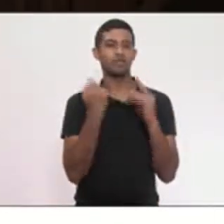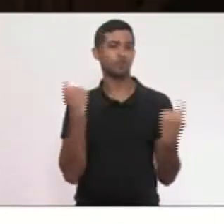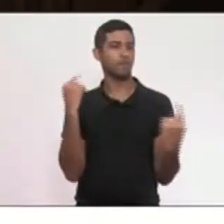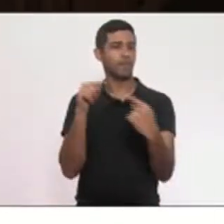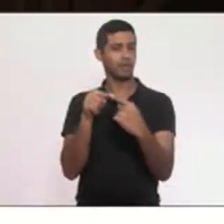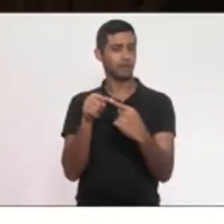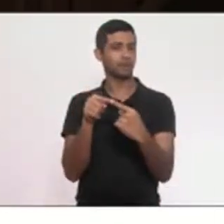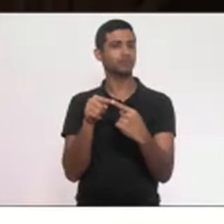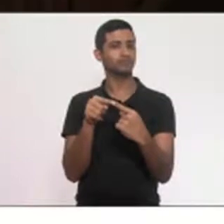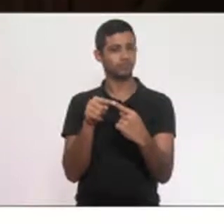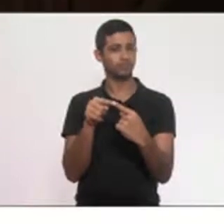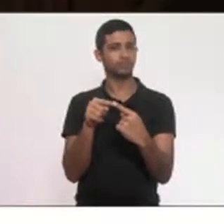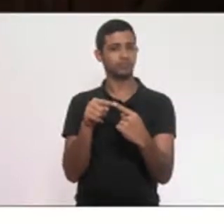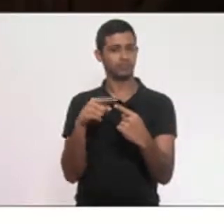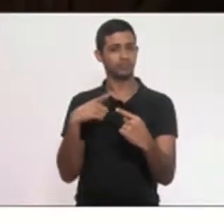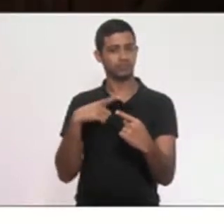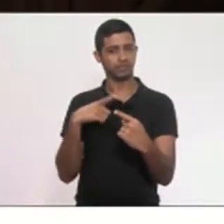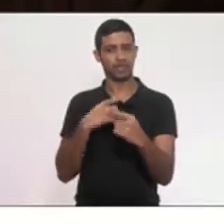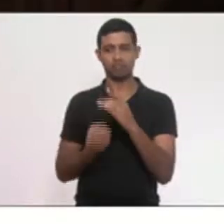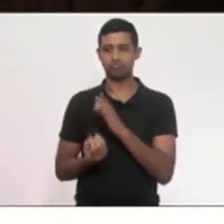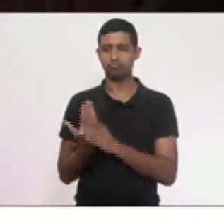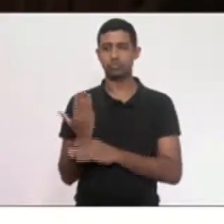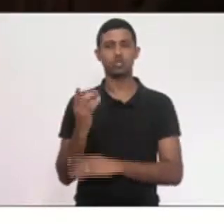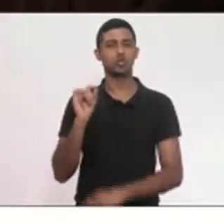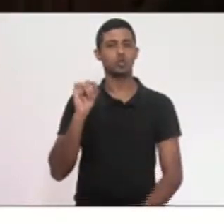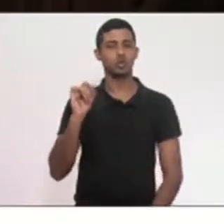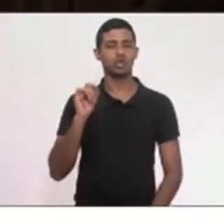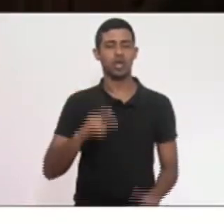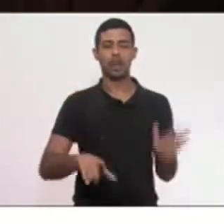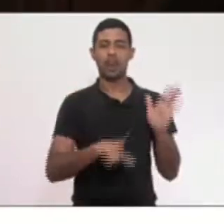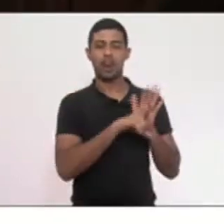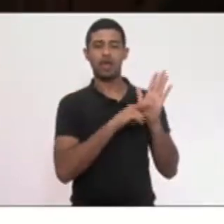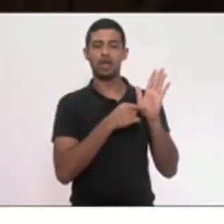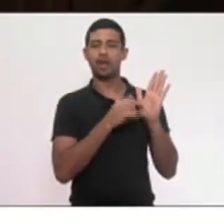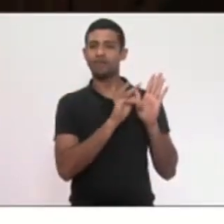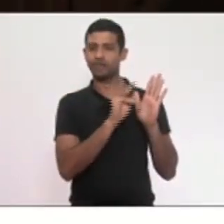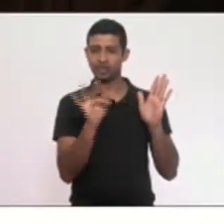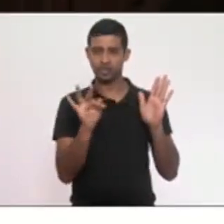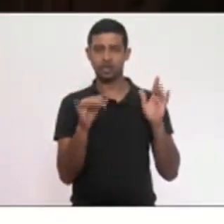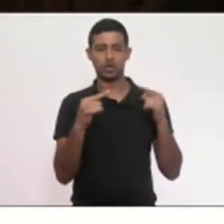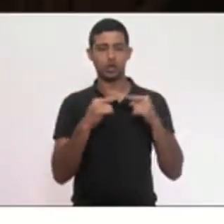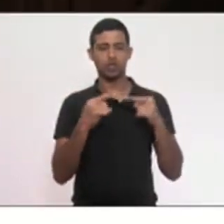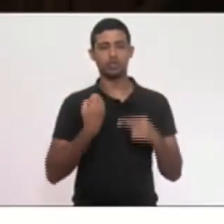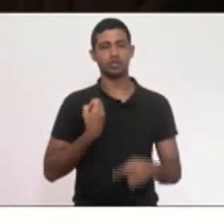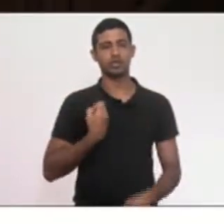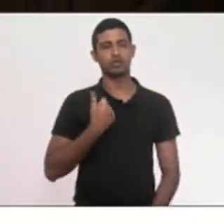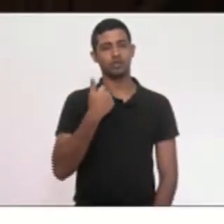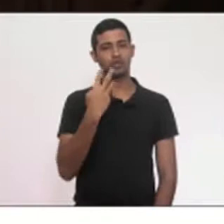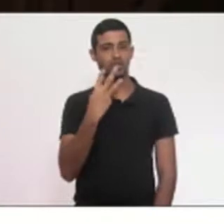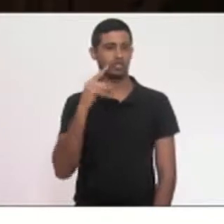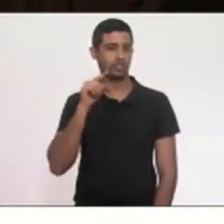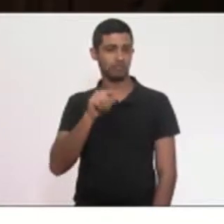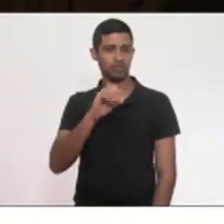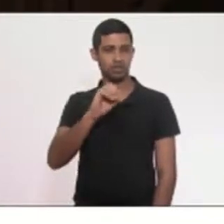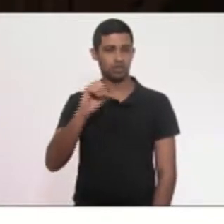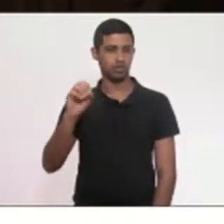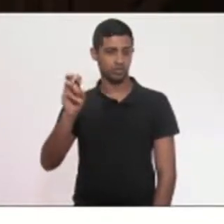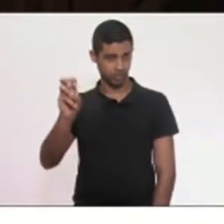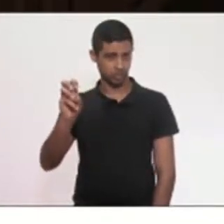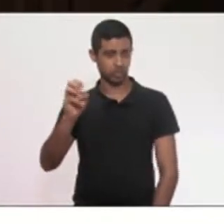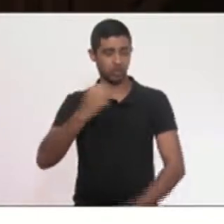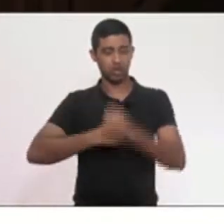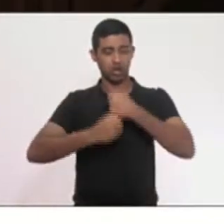decenal, instituído sob a forma de uma lei federal, que é a Lei 13.005 de